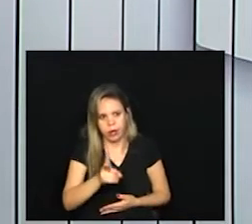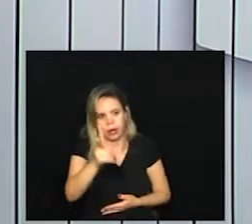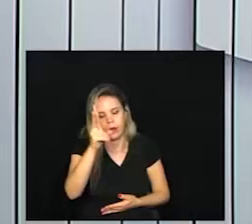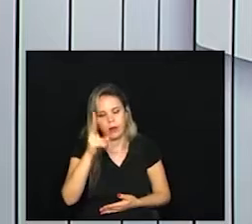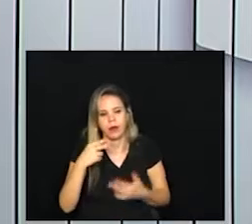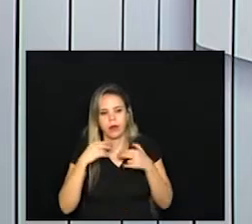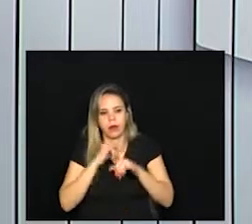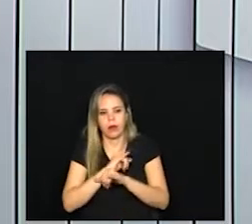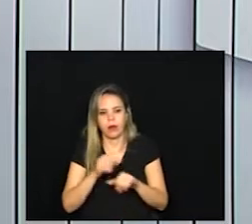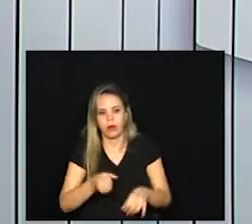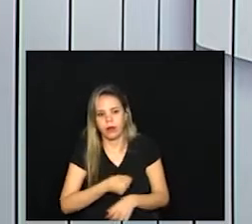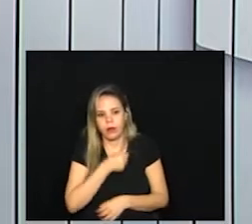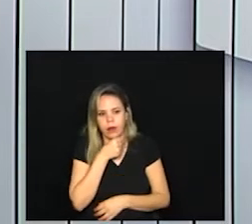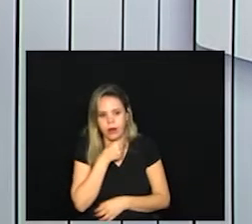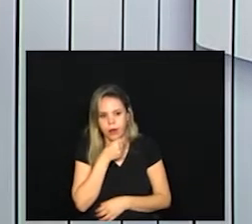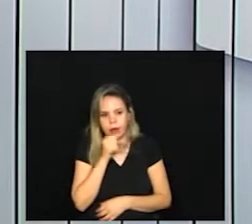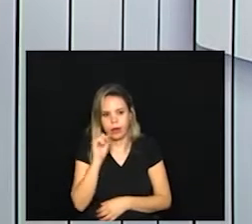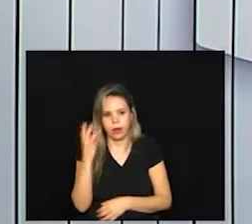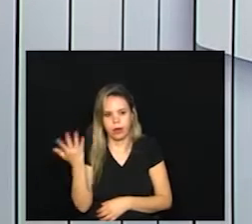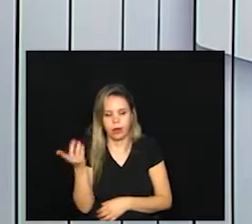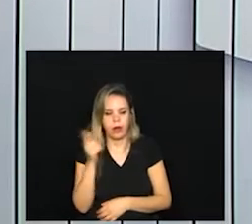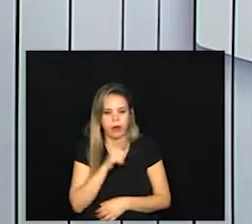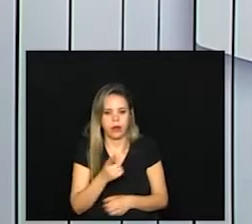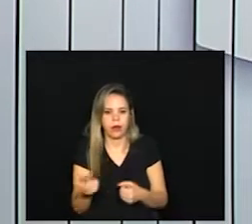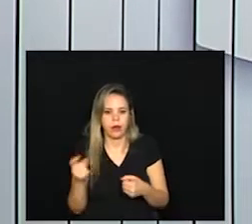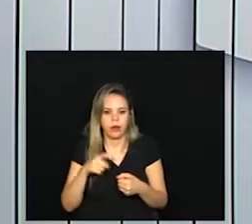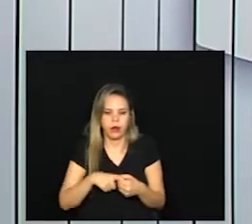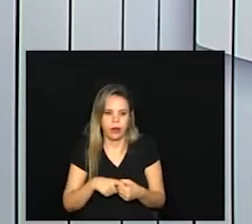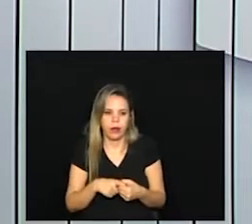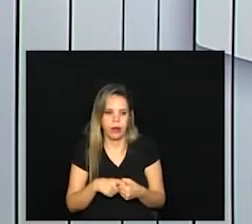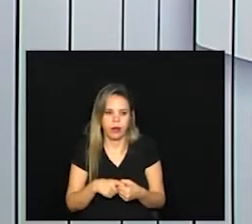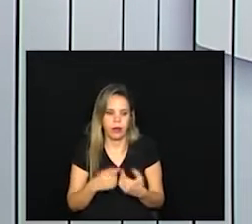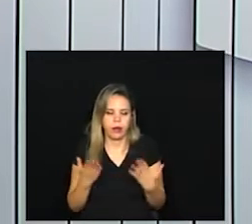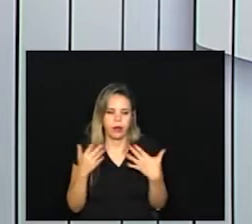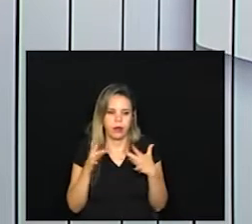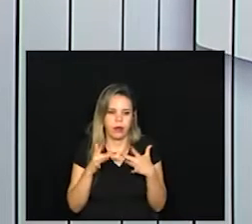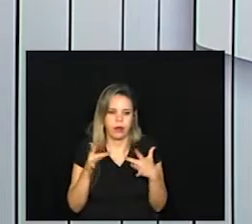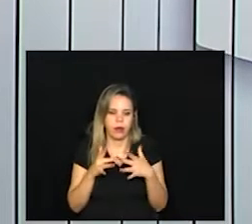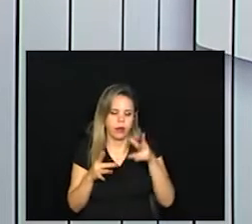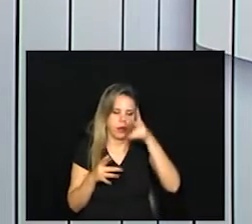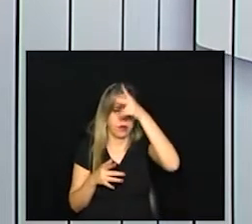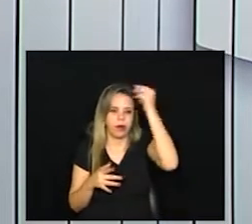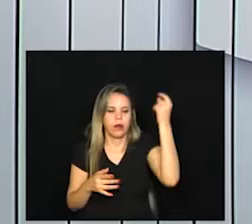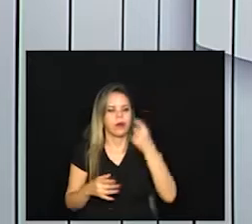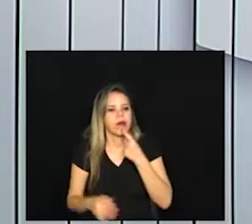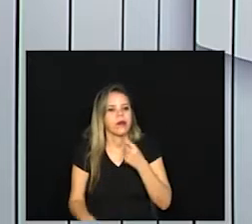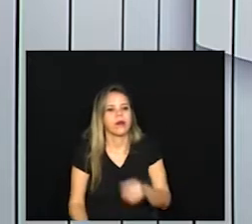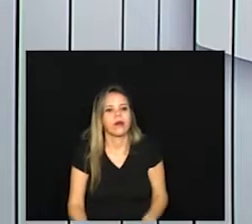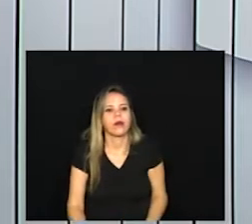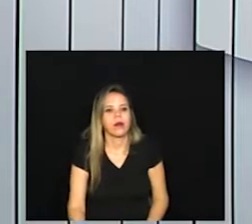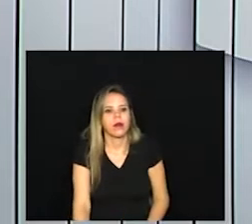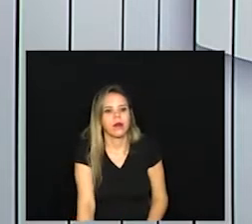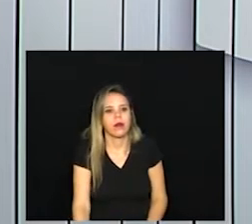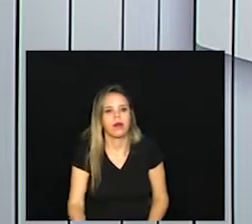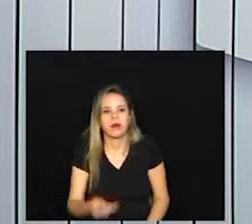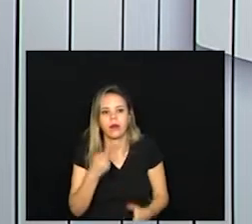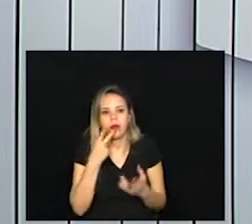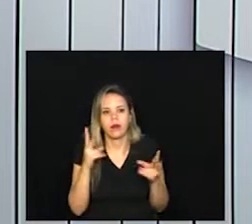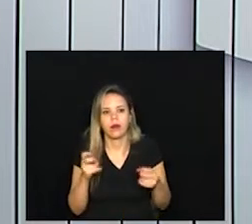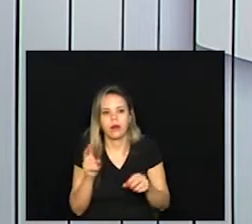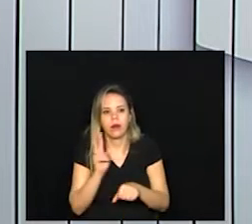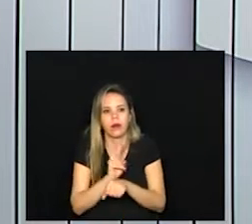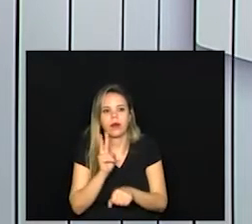com as nossas reportagens. Caso a gente consiga, eu retomo este contato na Prefeitura de Campinas. Vamos falar agora sobre